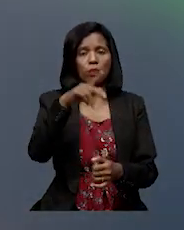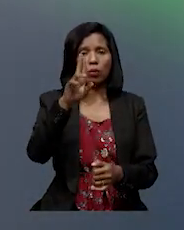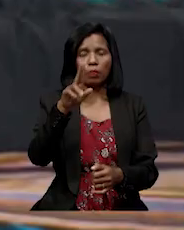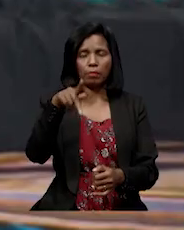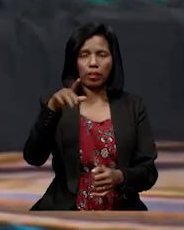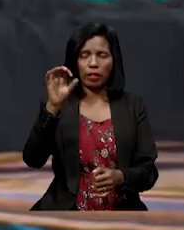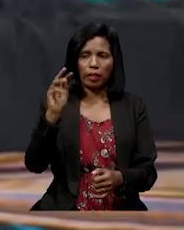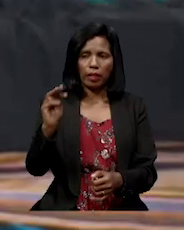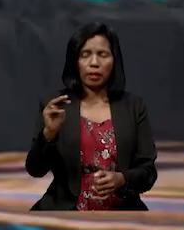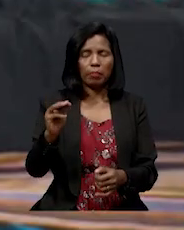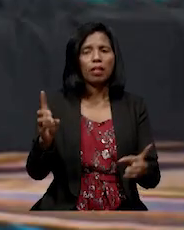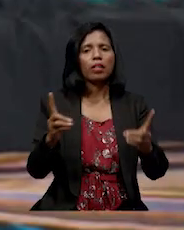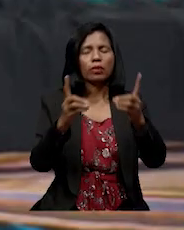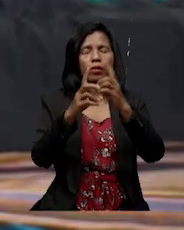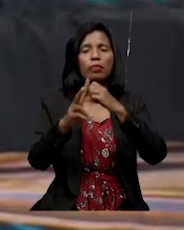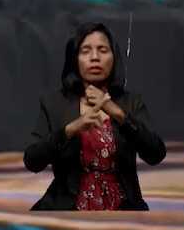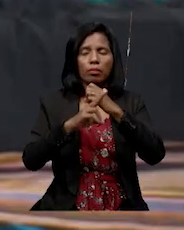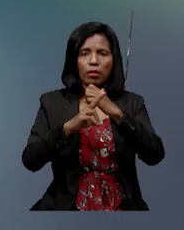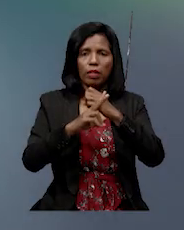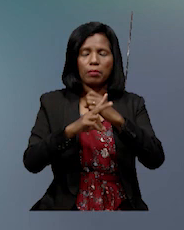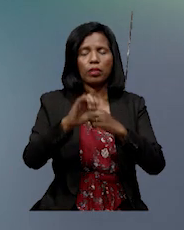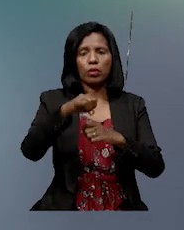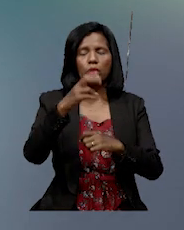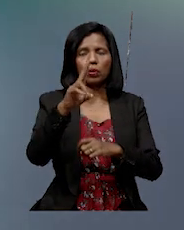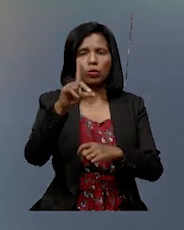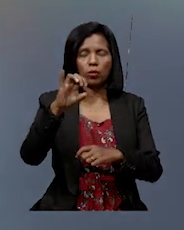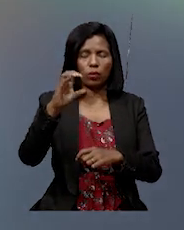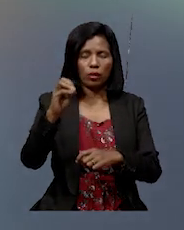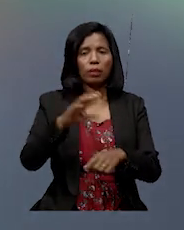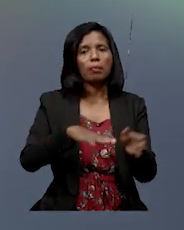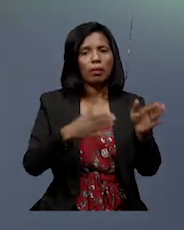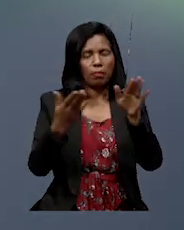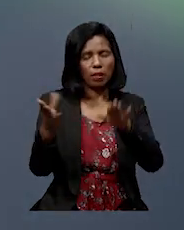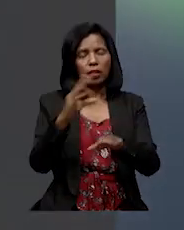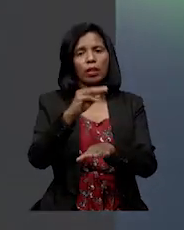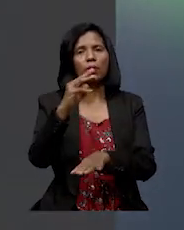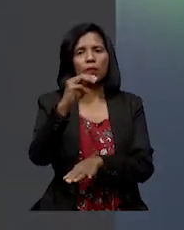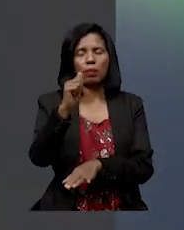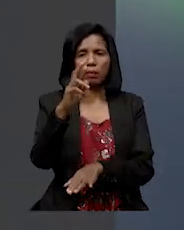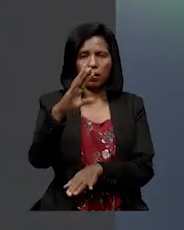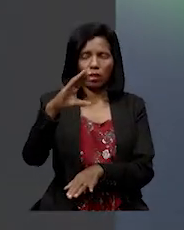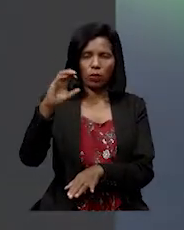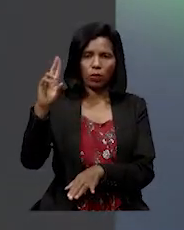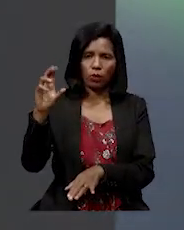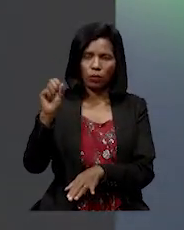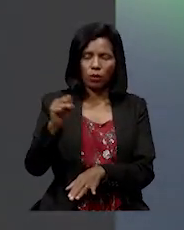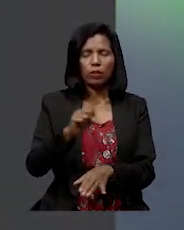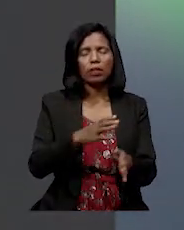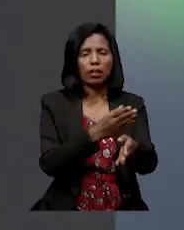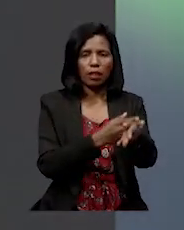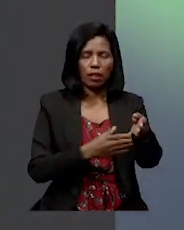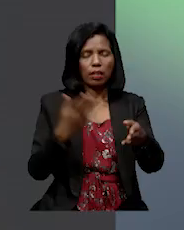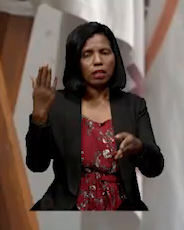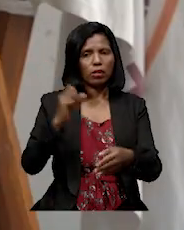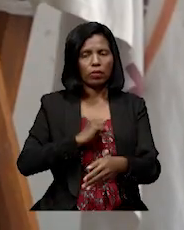sua vítima Zulia Amaral lá com vida no Marcos Amaral, Retan Canek e a sua Covalima. Oi, Fontil